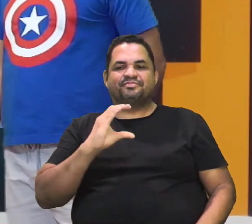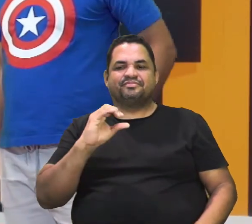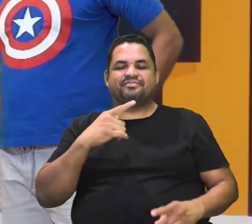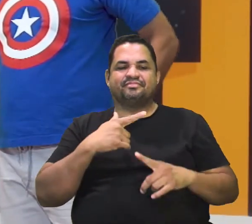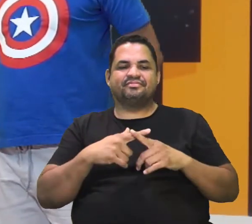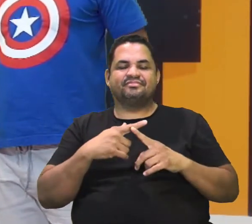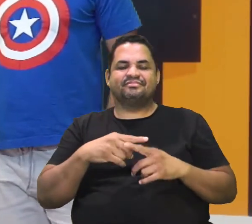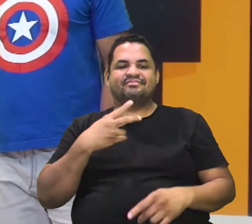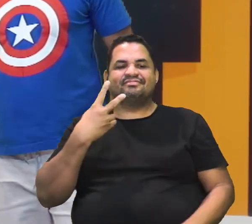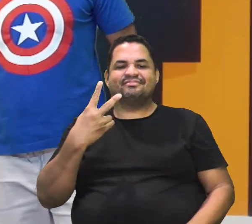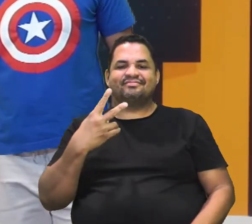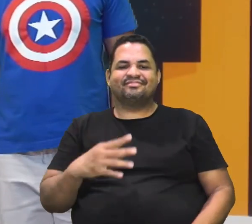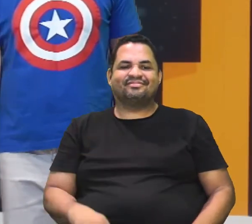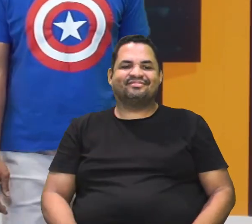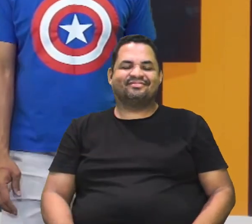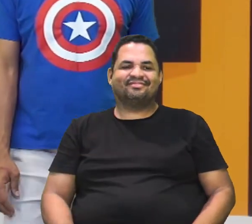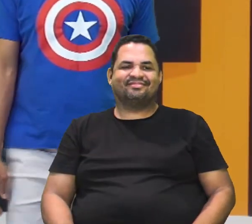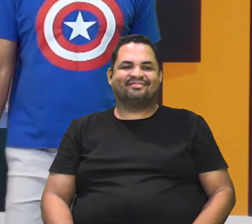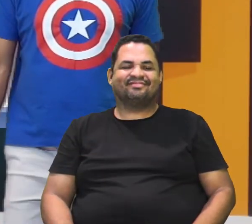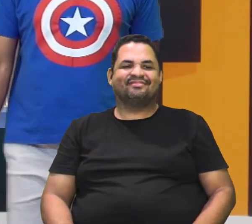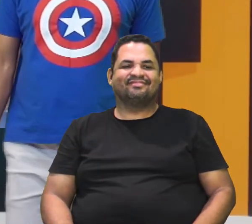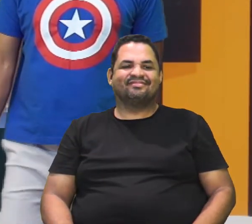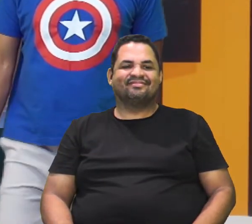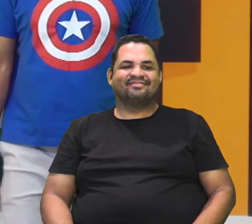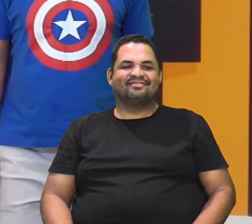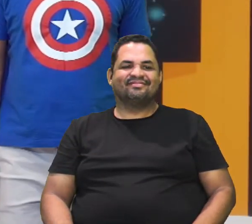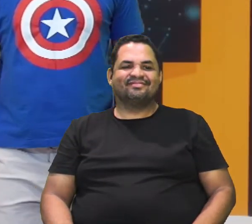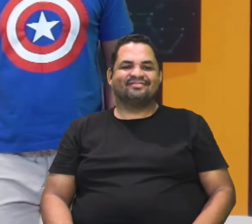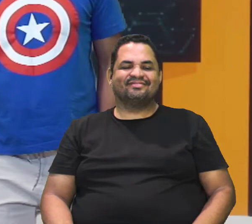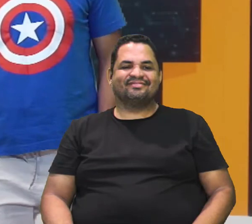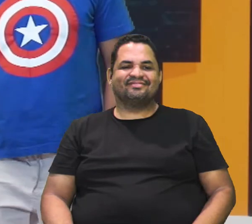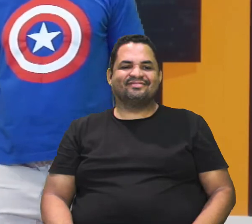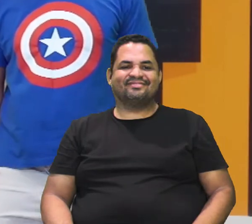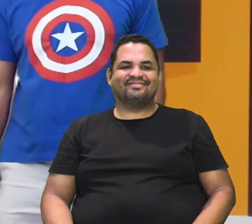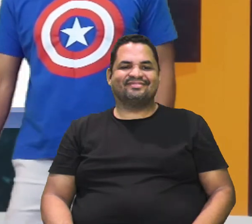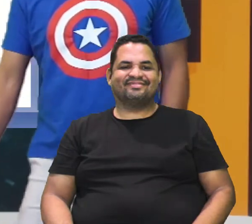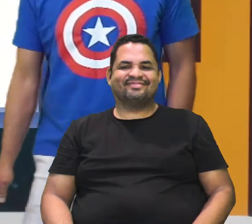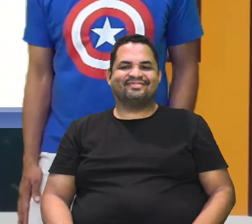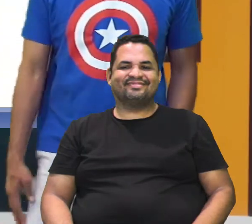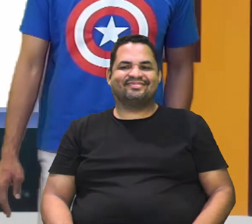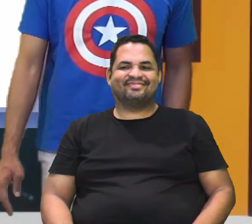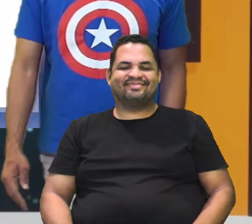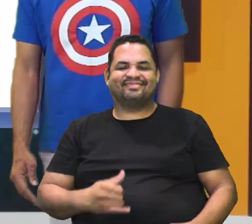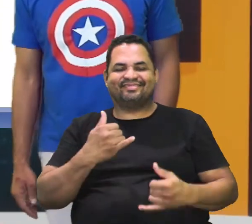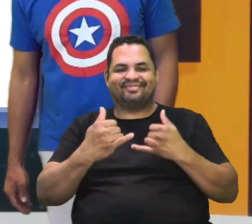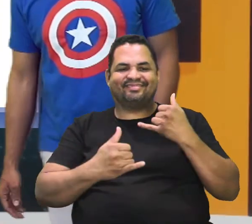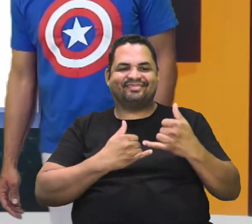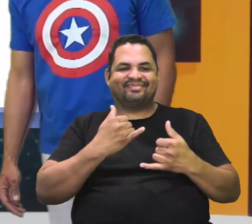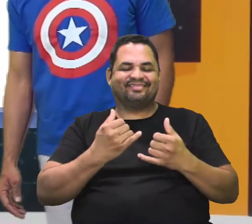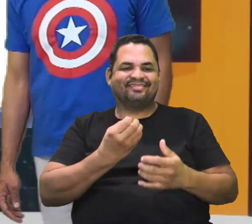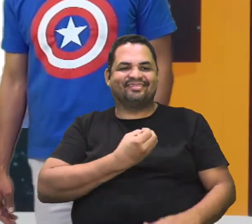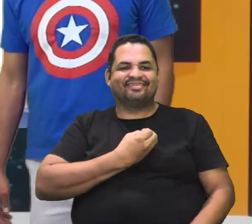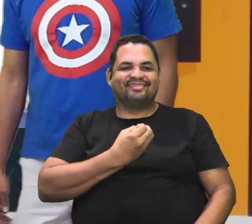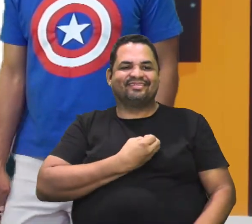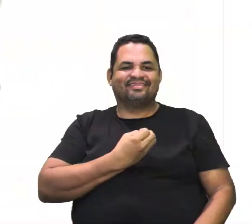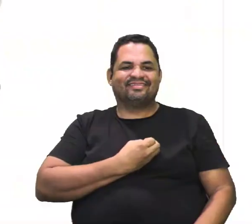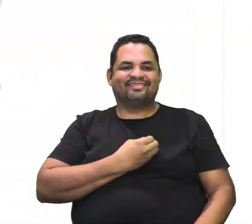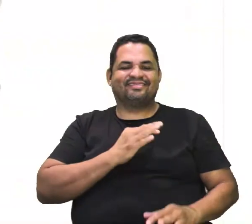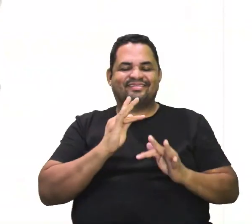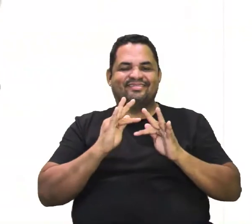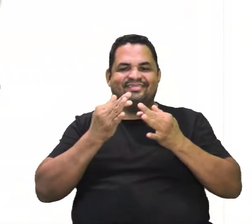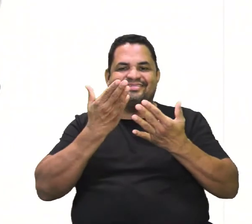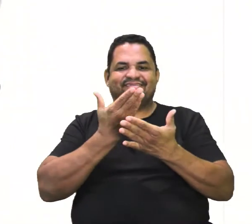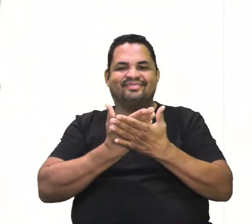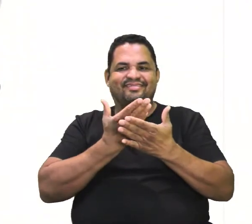só multiplicar por 2. Ficou mais fácil, Deixa ele. Vamos de brincando com os números. Para